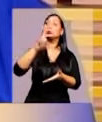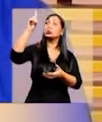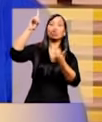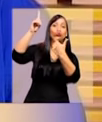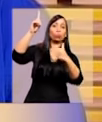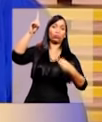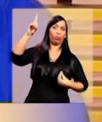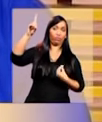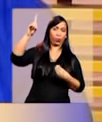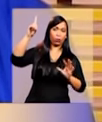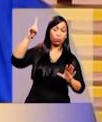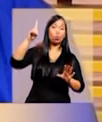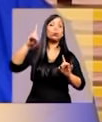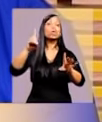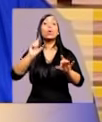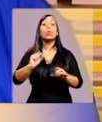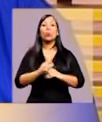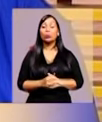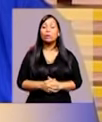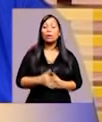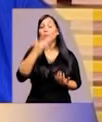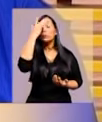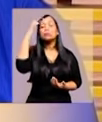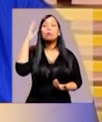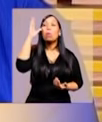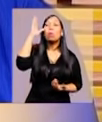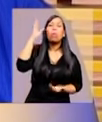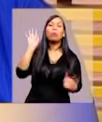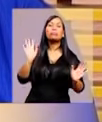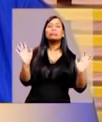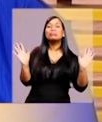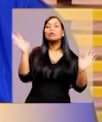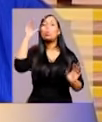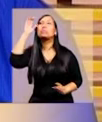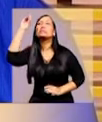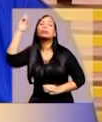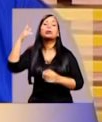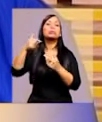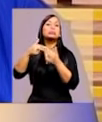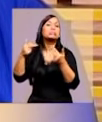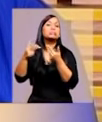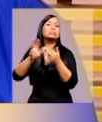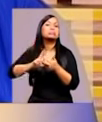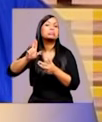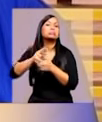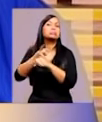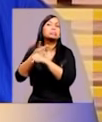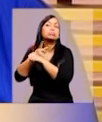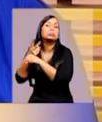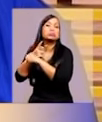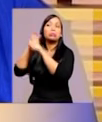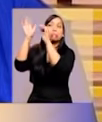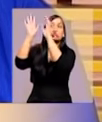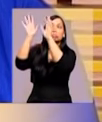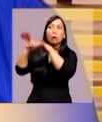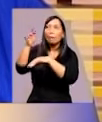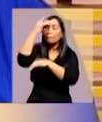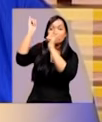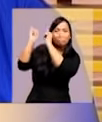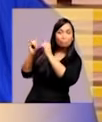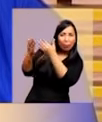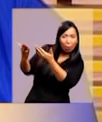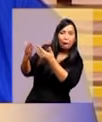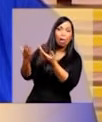afirmação de que não exista. Pura e simplesmente o budista não se interessa muito por isso. Ele não vê muita utilidade na busca de uma